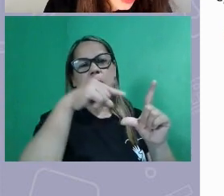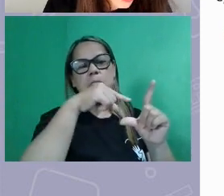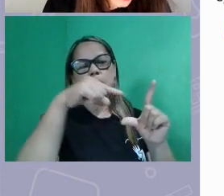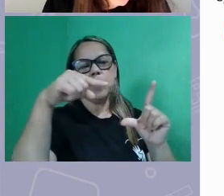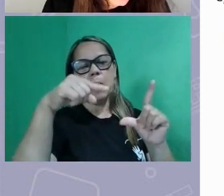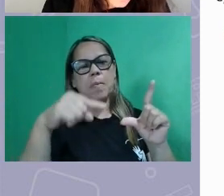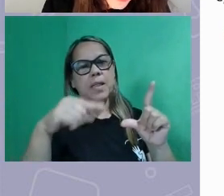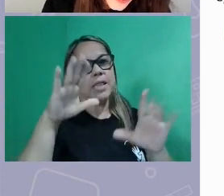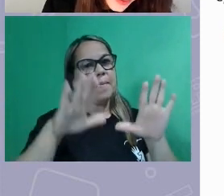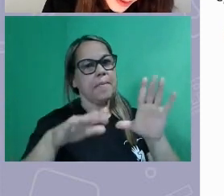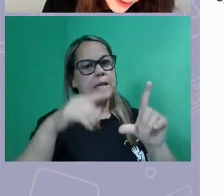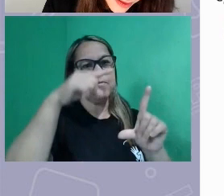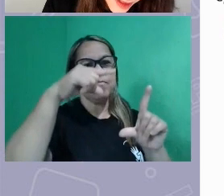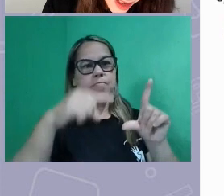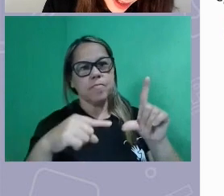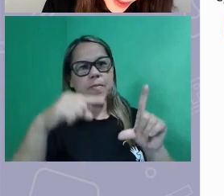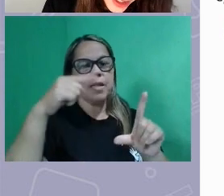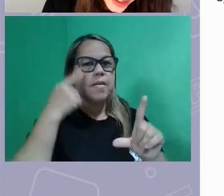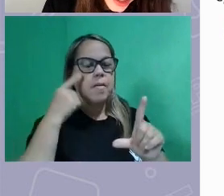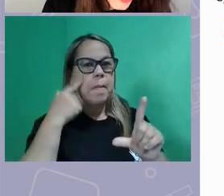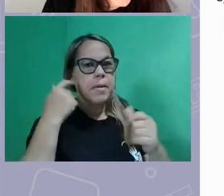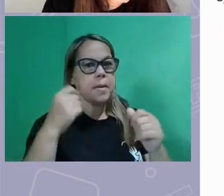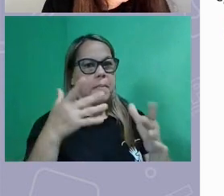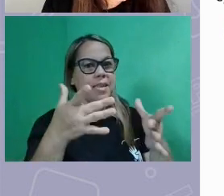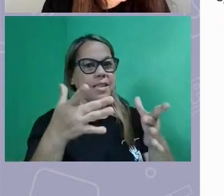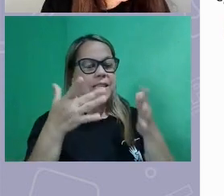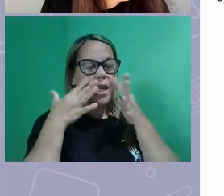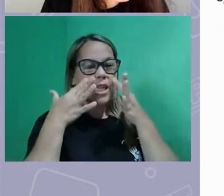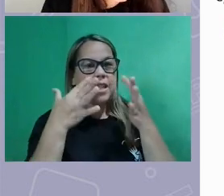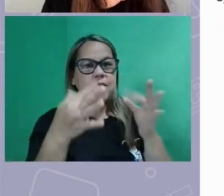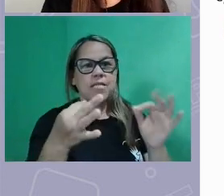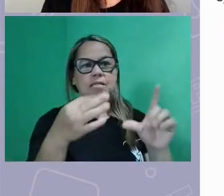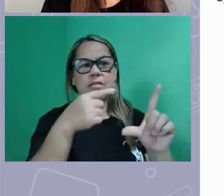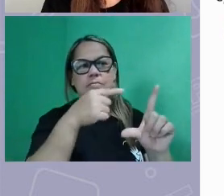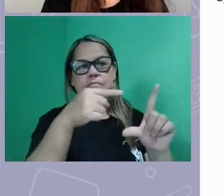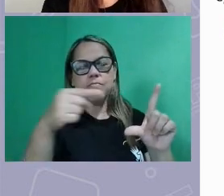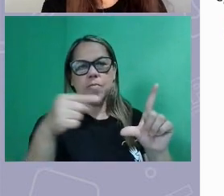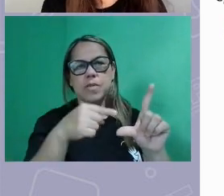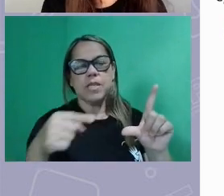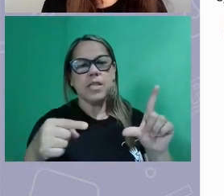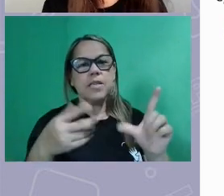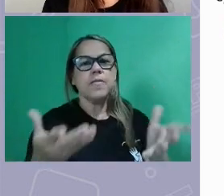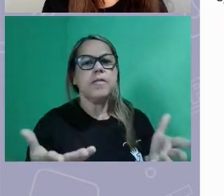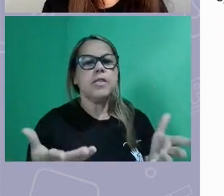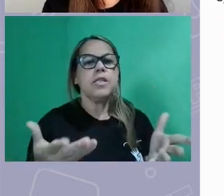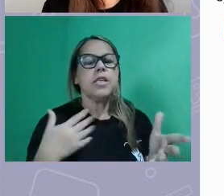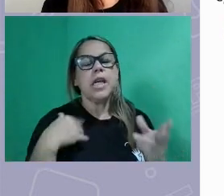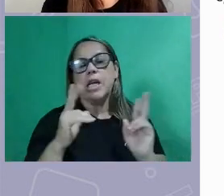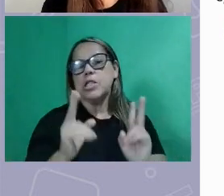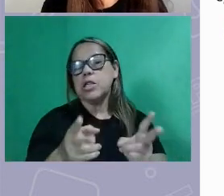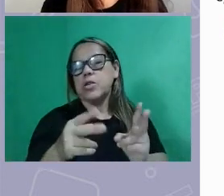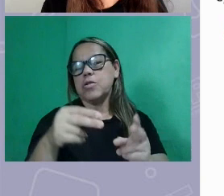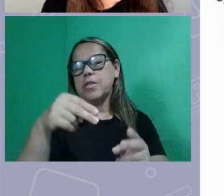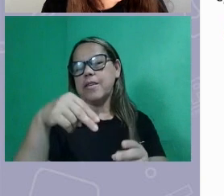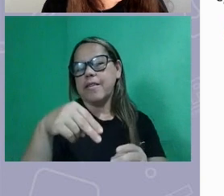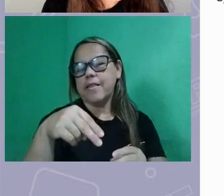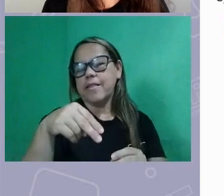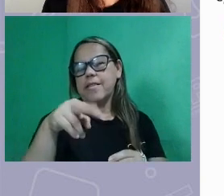inclinação da reta né a partir do coeficiente angular da reta que é essa constante NR